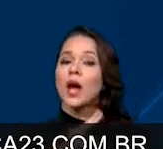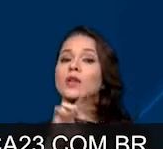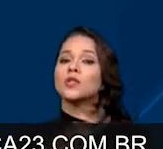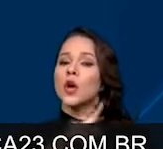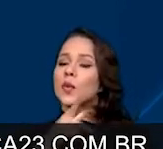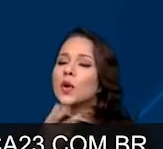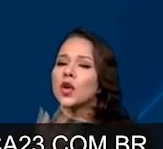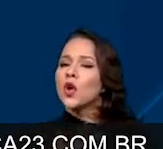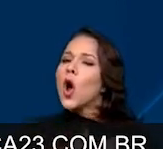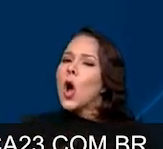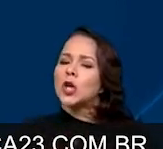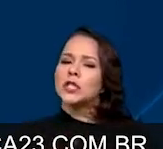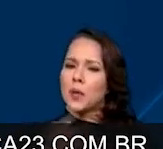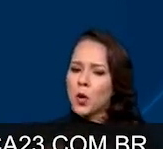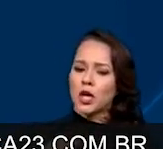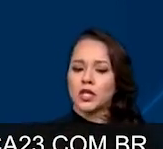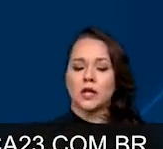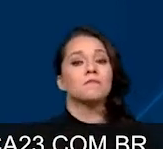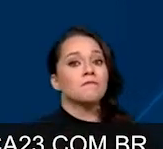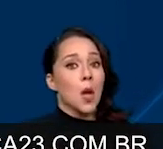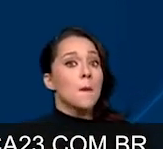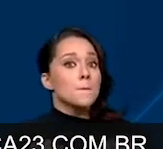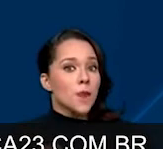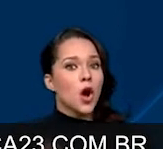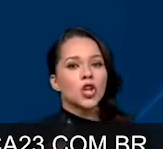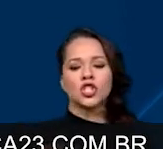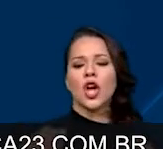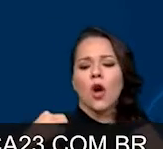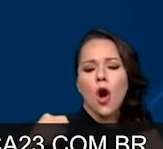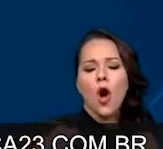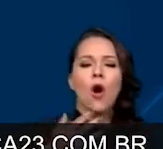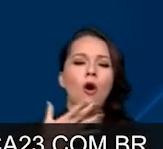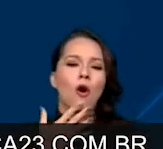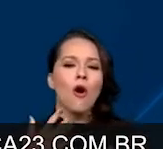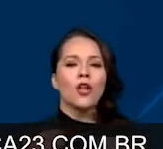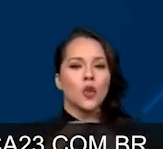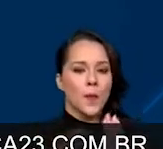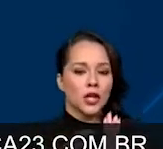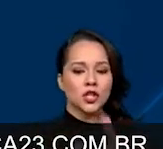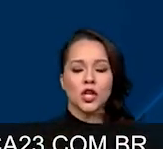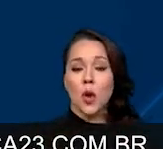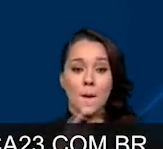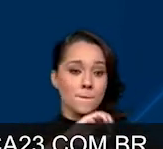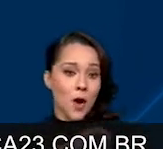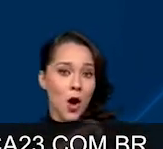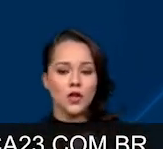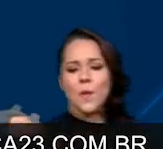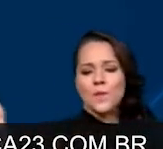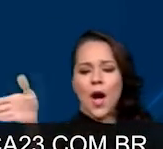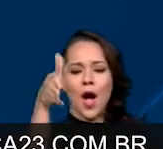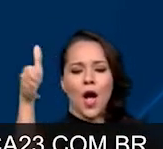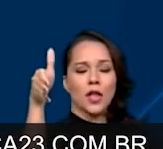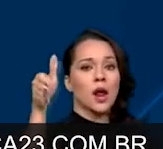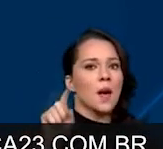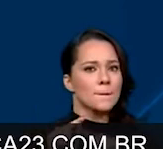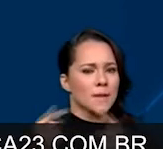suas preferências políticas. Ou seja, pode estar de camisetas dos partidos, trazer botões e bandeiras.